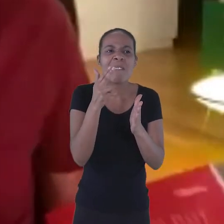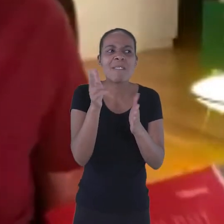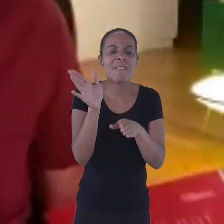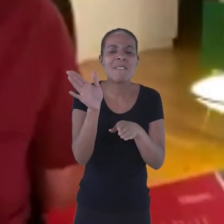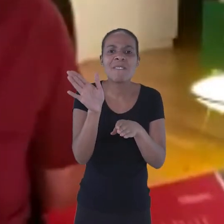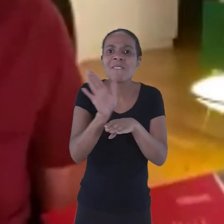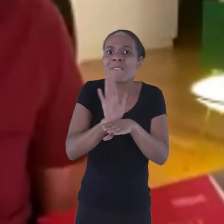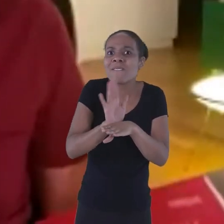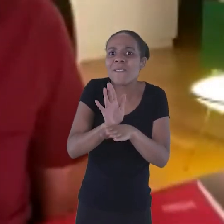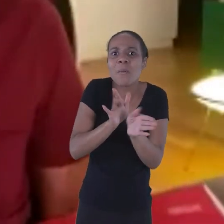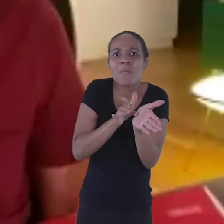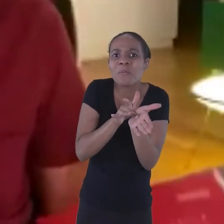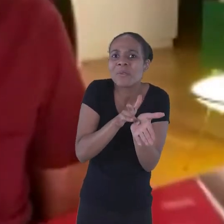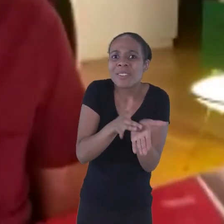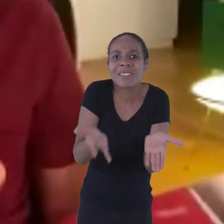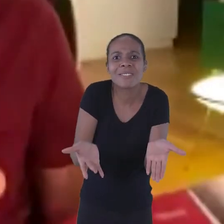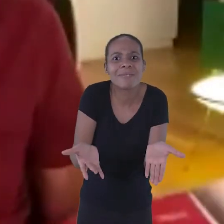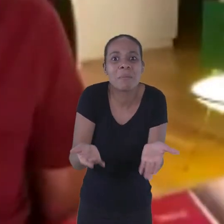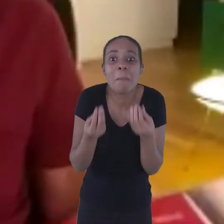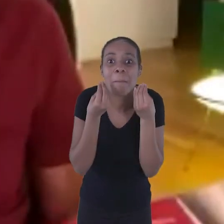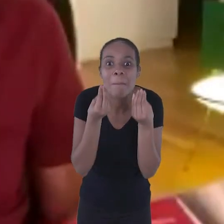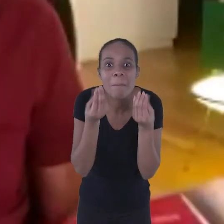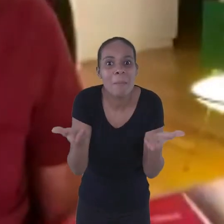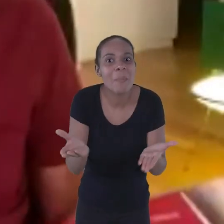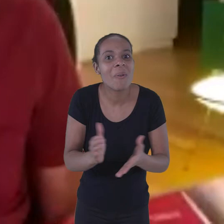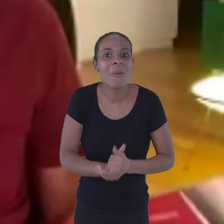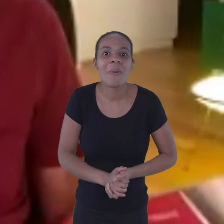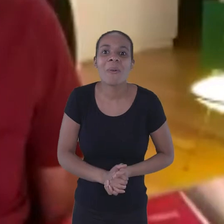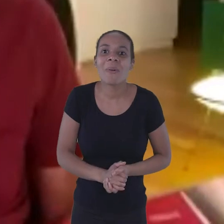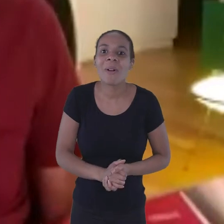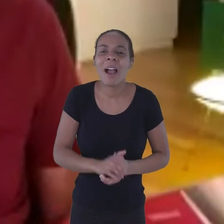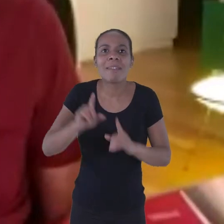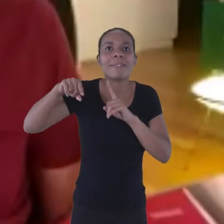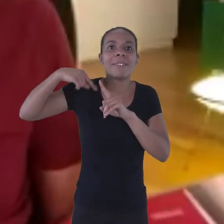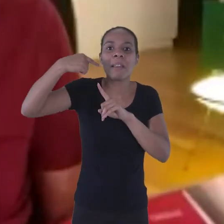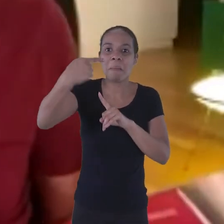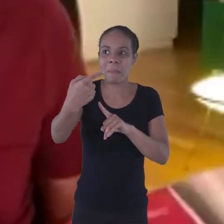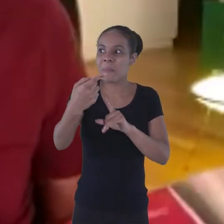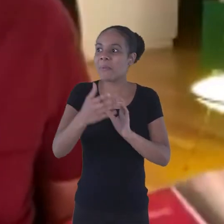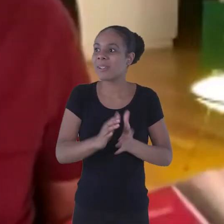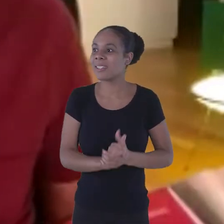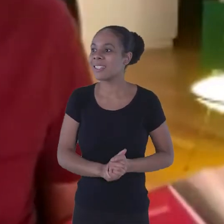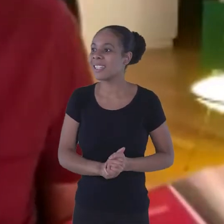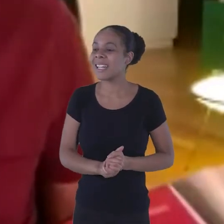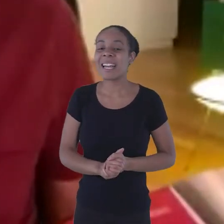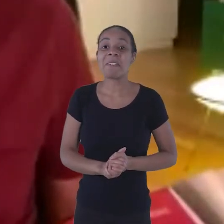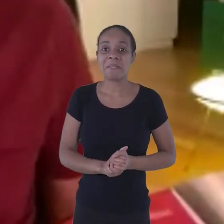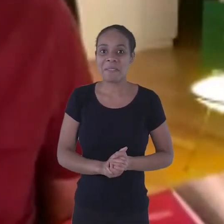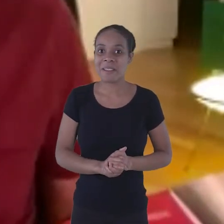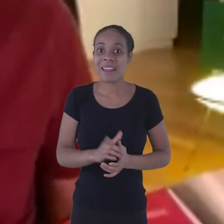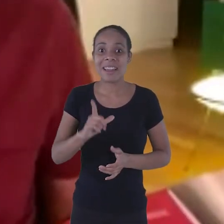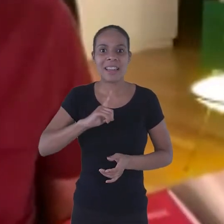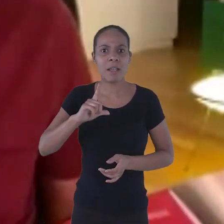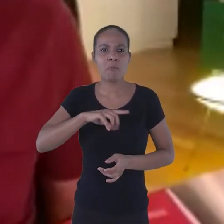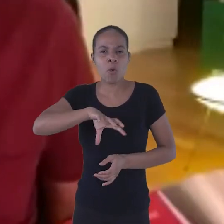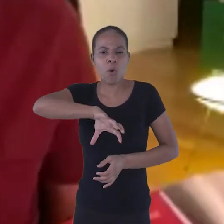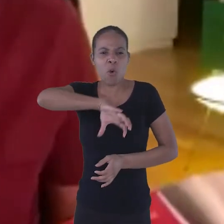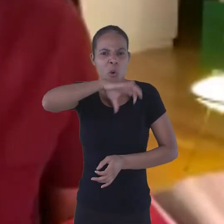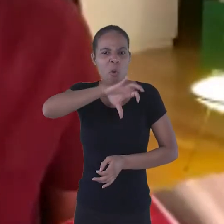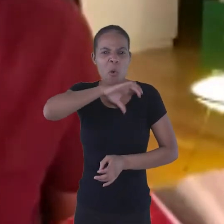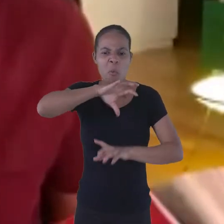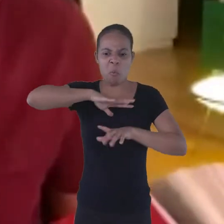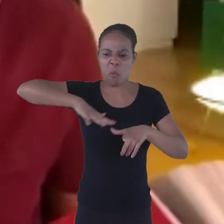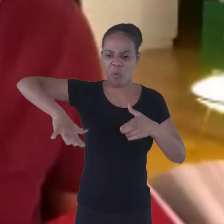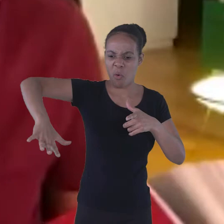aqueles ficção científica, né? Depois, o zoológico, que o menino cai